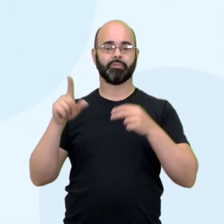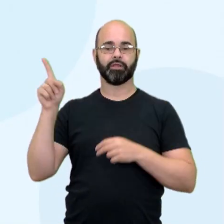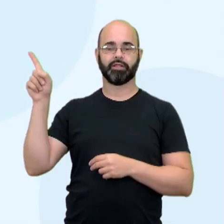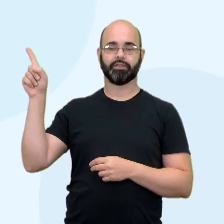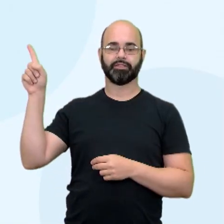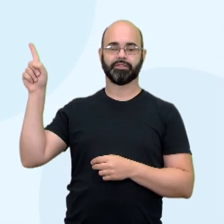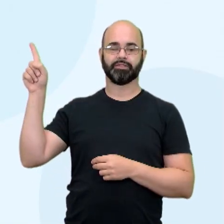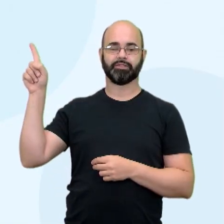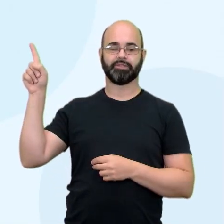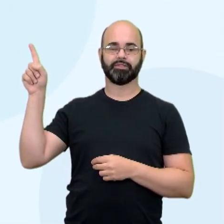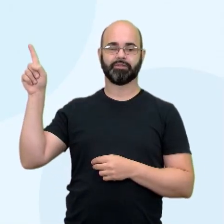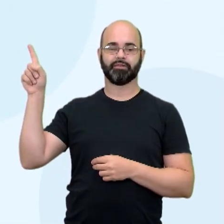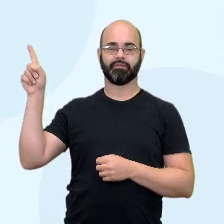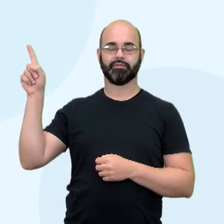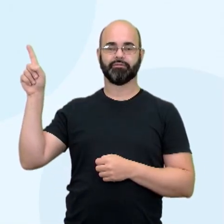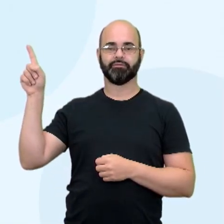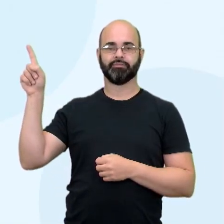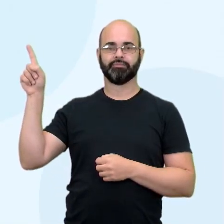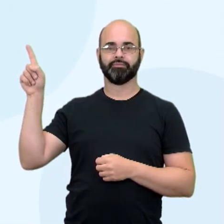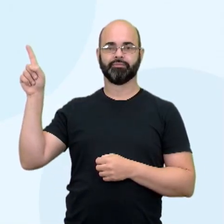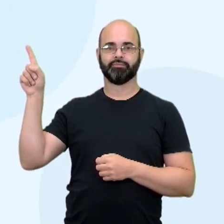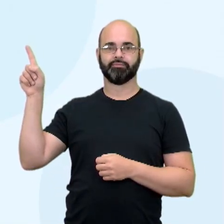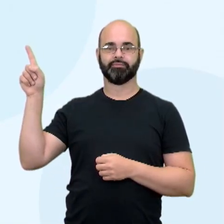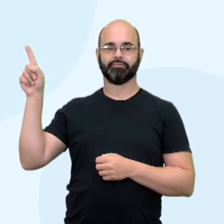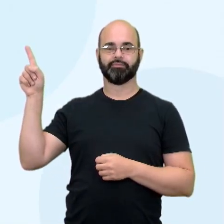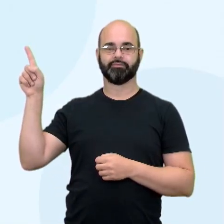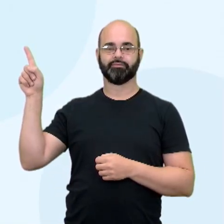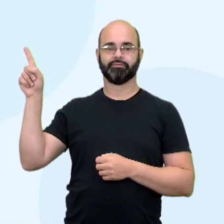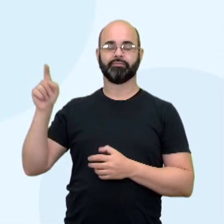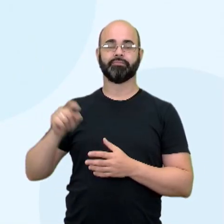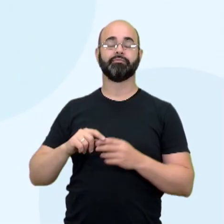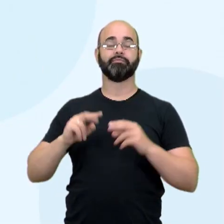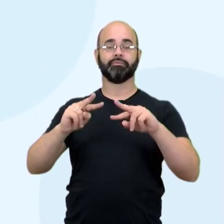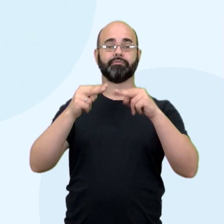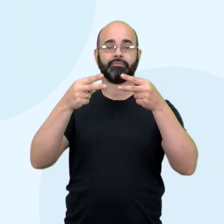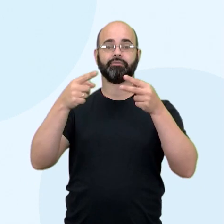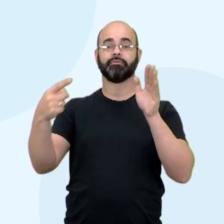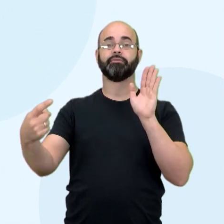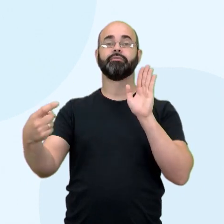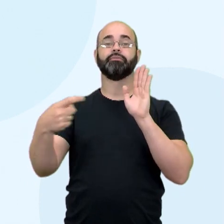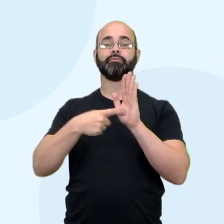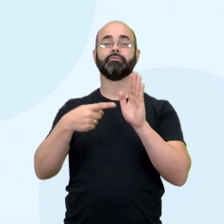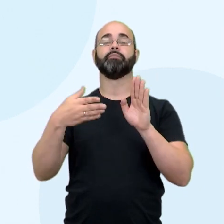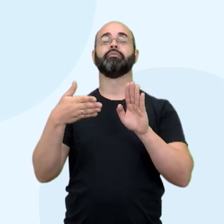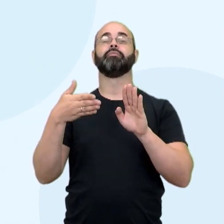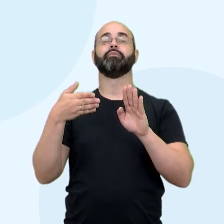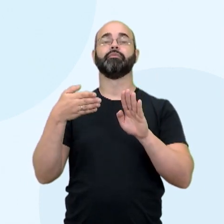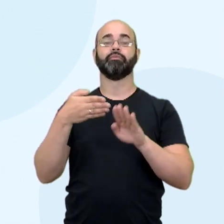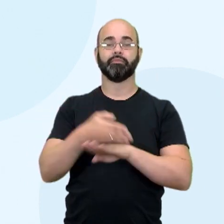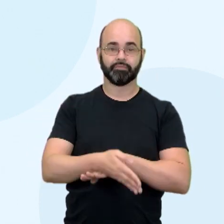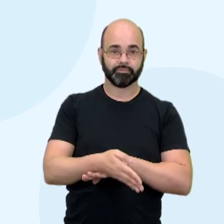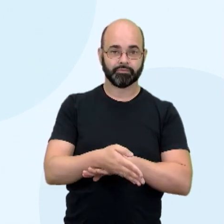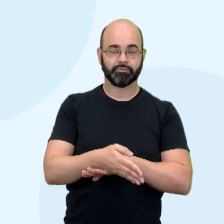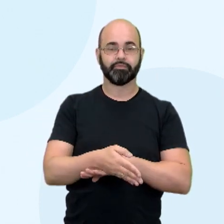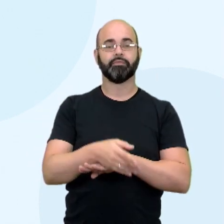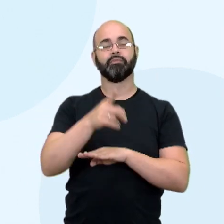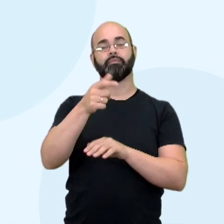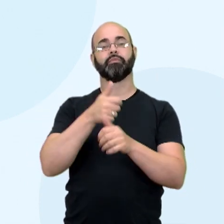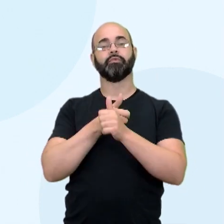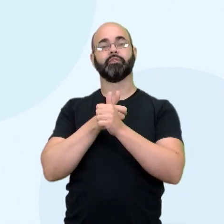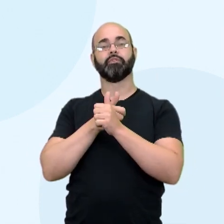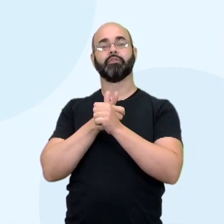ter aí o link apresentado aí. Nós vamos acessar esse link, tá certo? E aí vocês vão acompanhar aí,